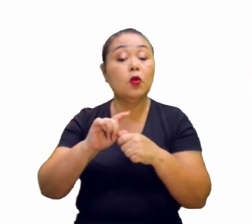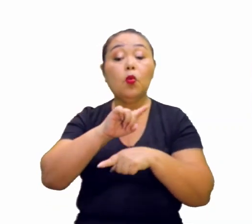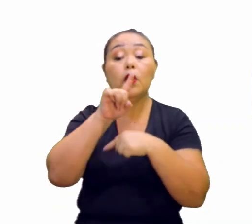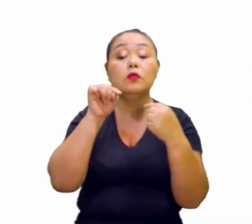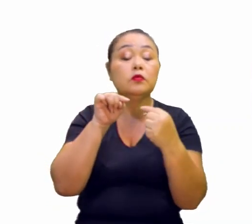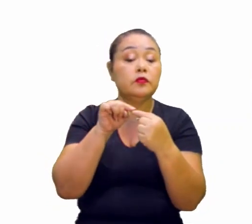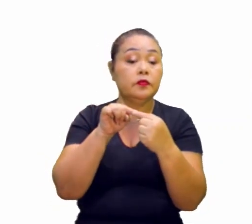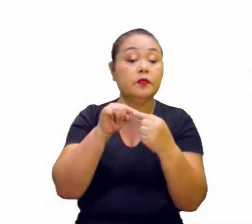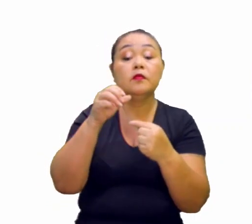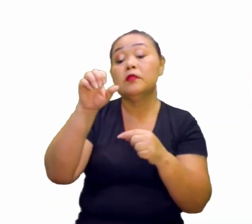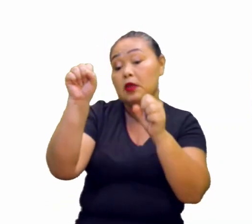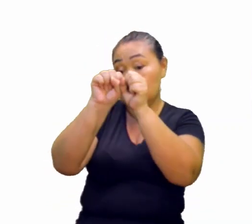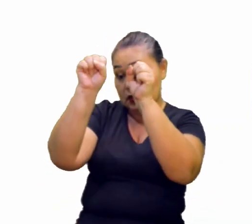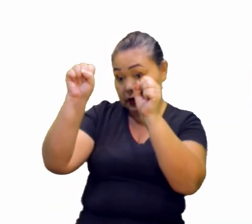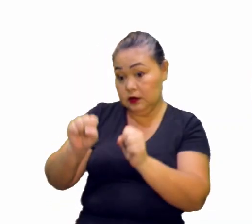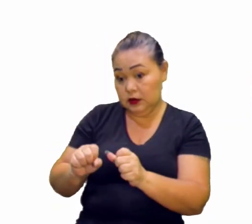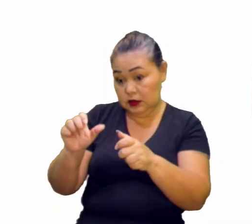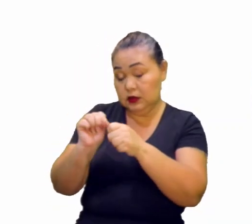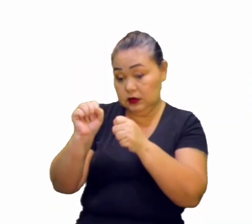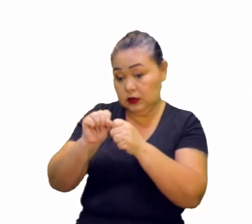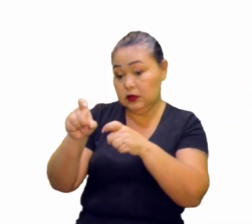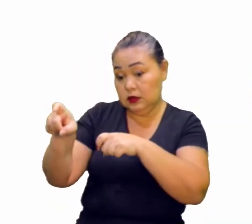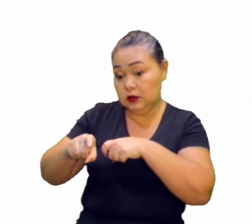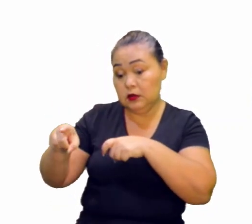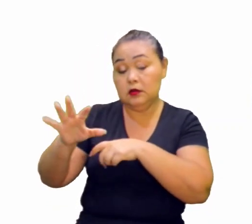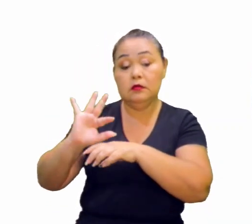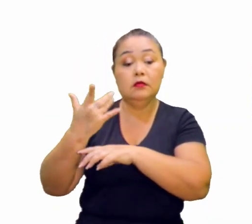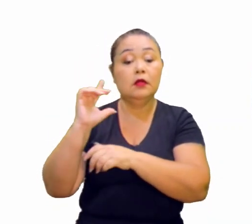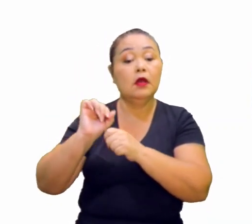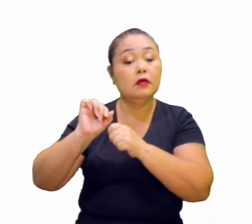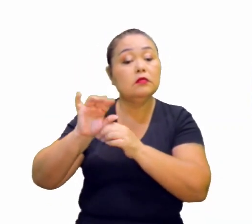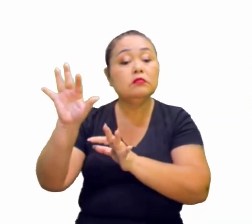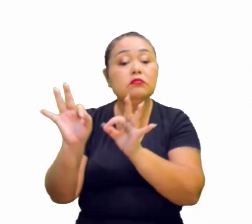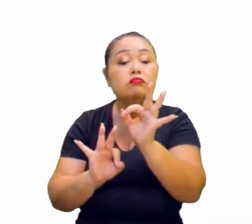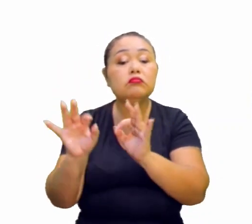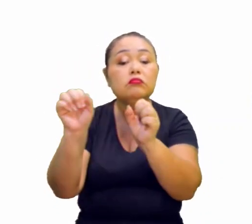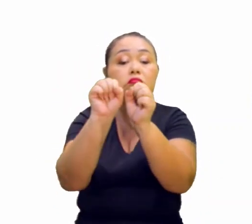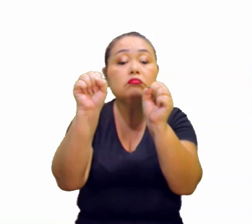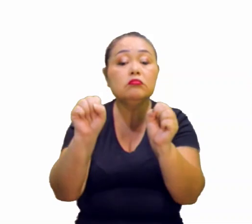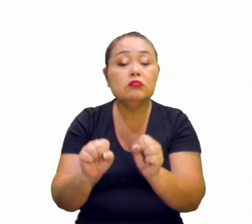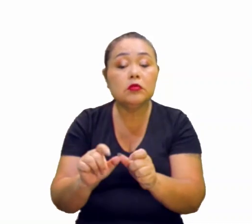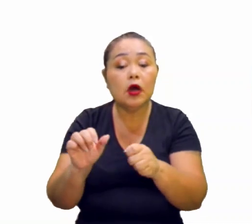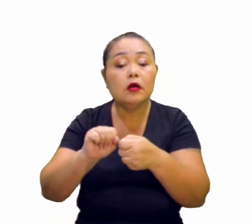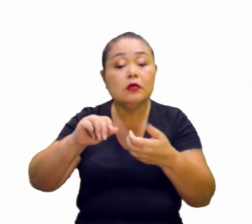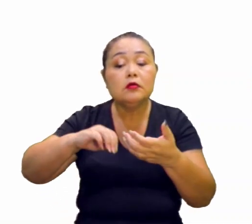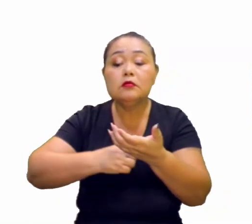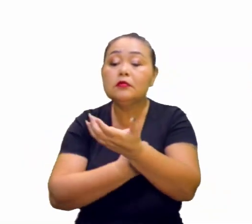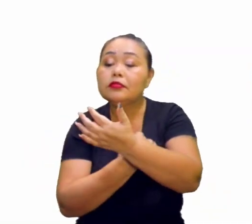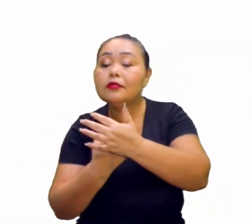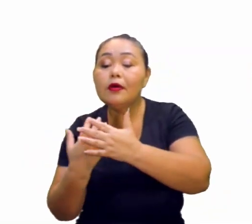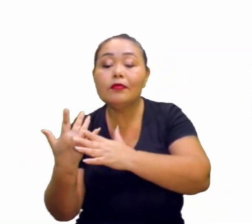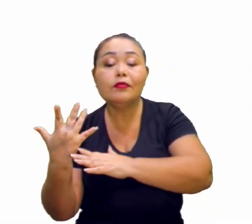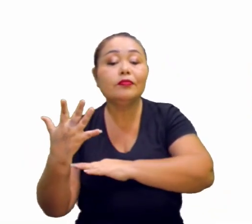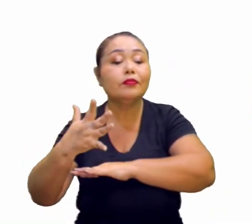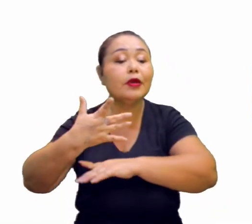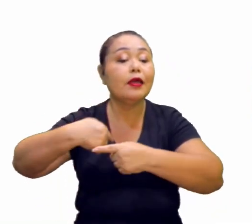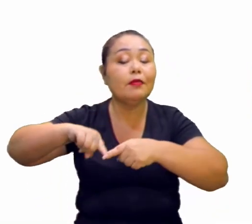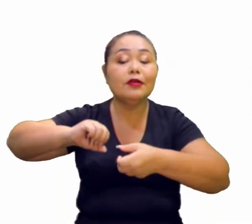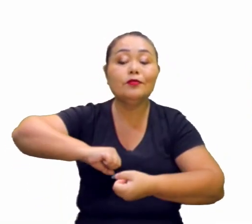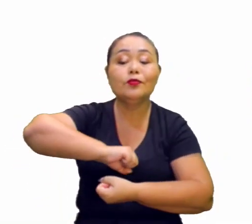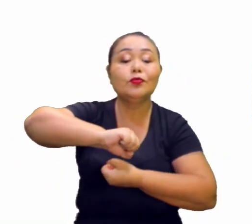objetivo desses SAFs, da implantação desses SAFs? Formar sistemas produtivos ecológicos mais sustentáveis com o menor uso